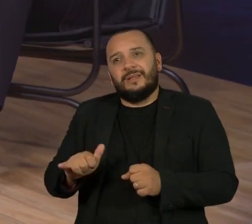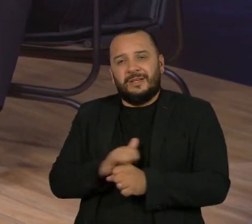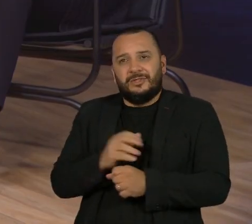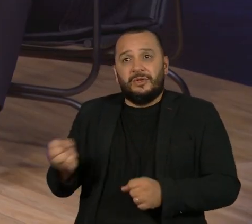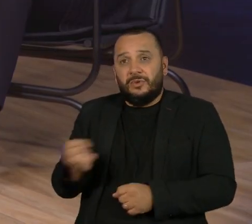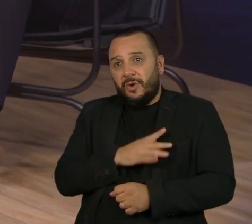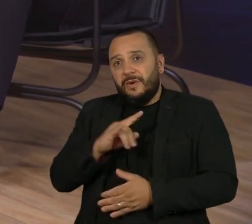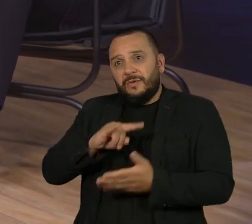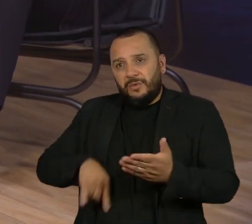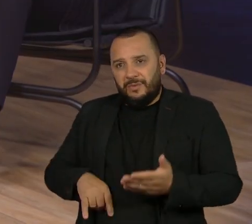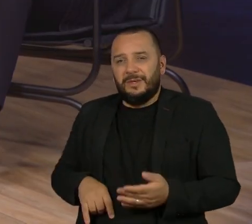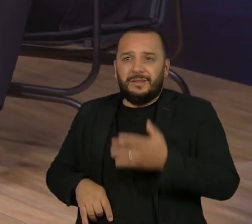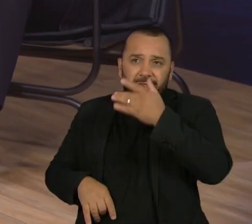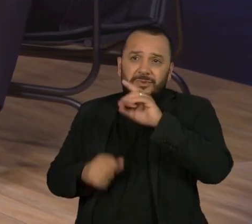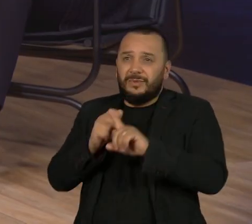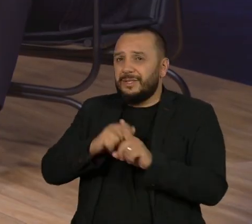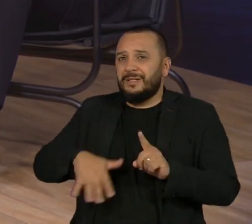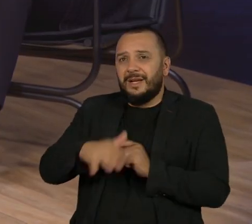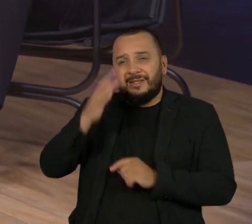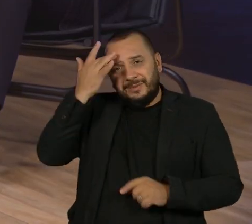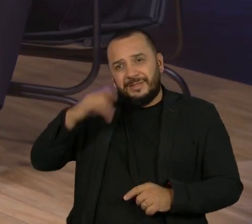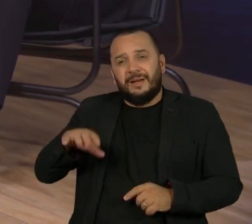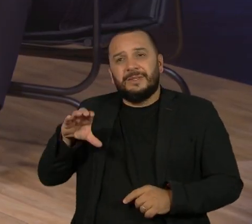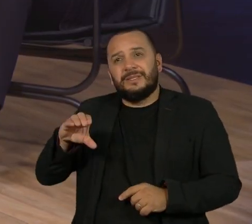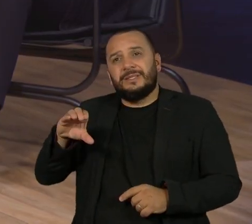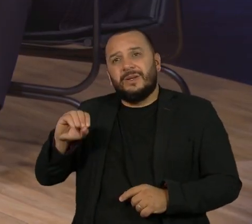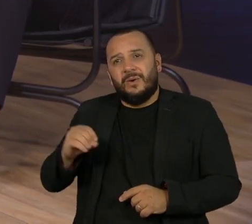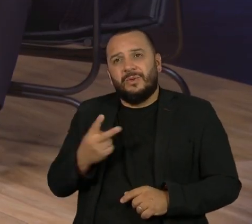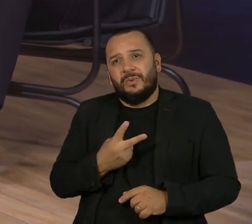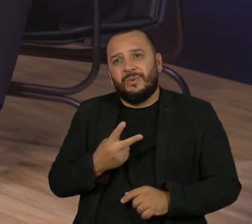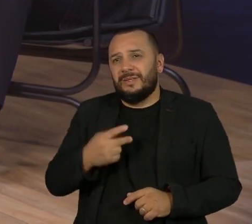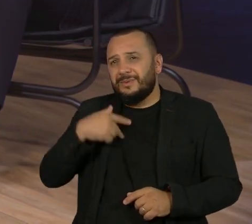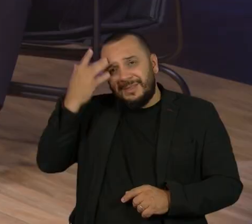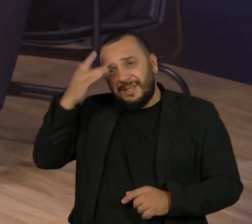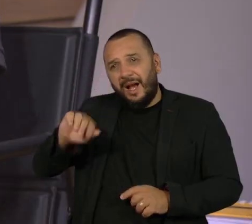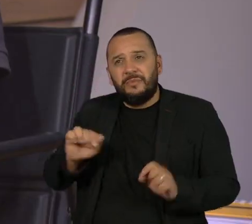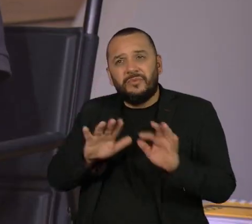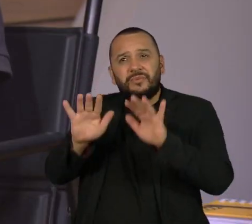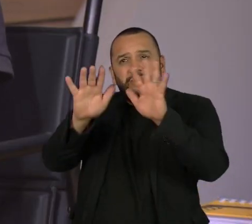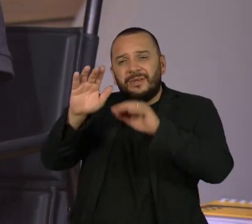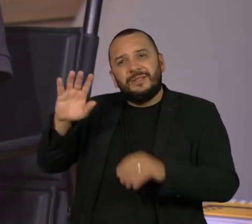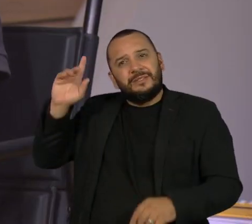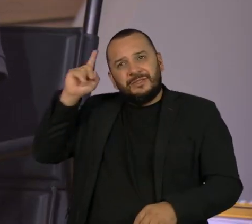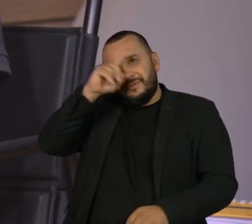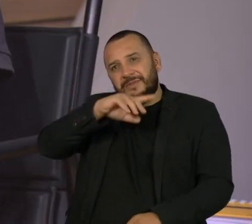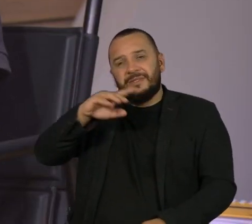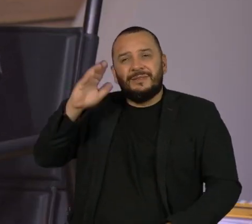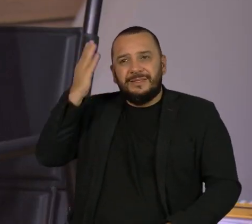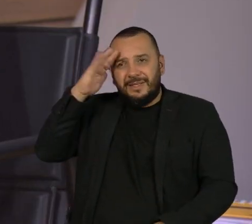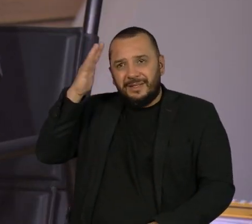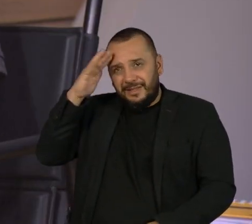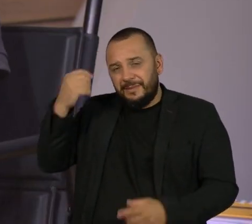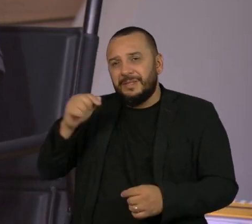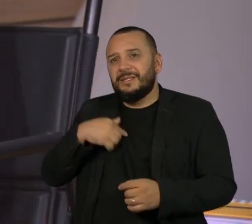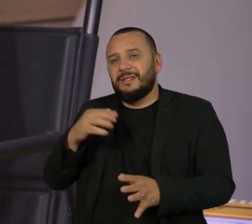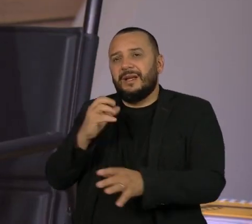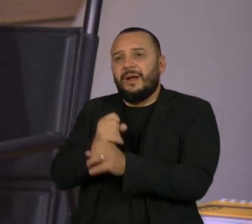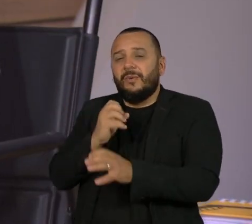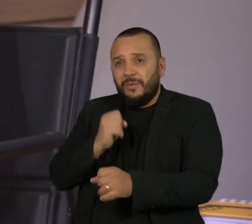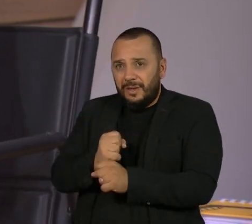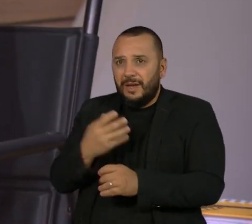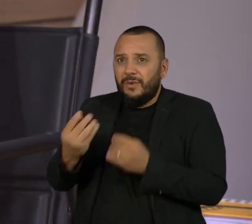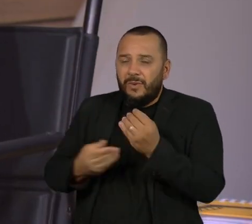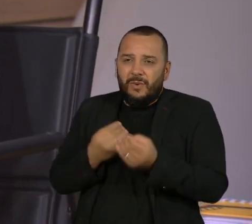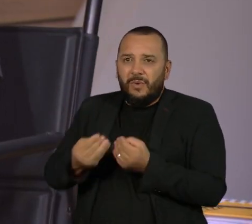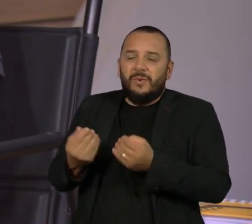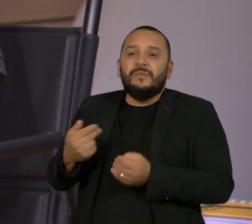sociedade vai entender o que é carbono. Carbono é um negócio tão absurdo para entender e isso passou a ser medido. Tinha que saber qual é a